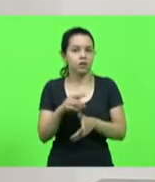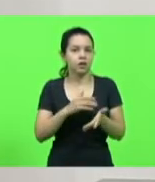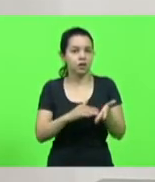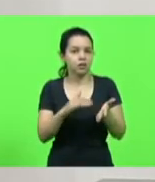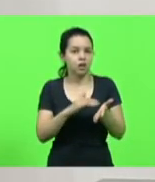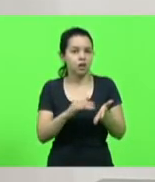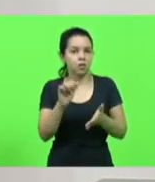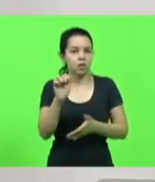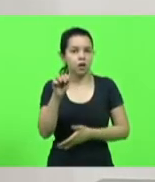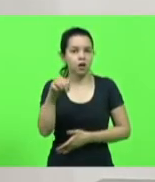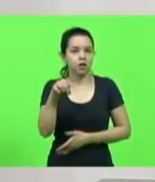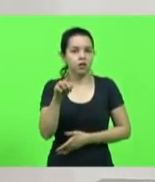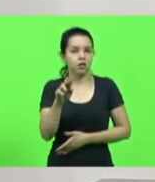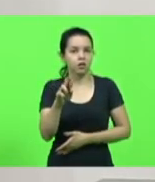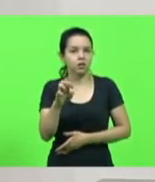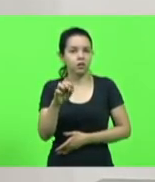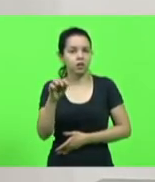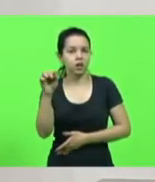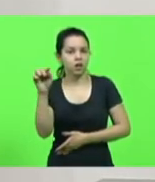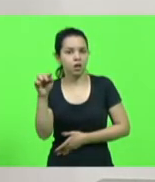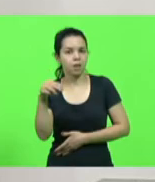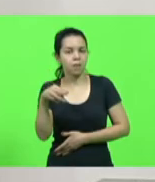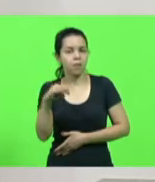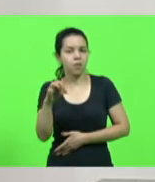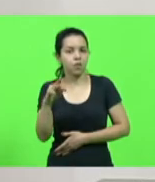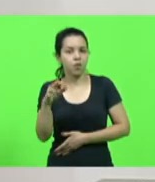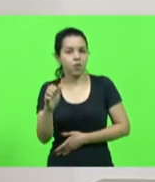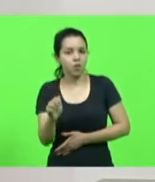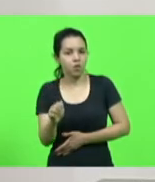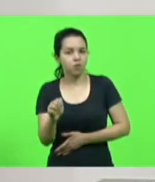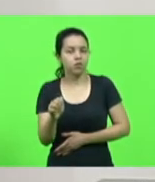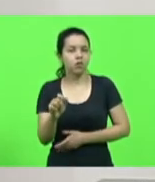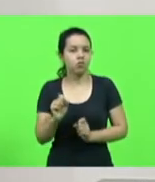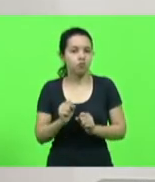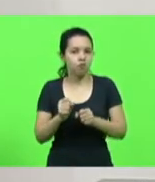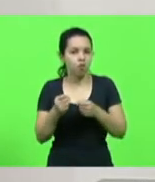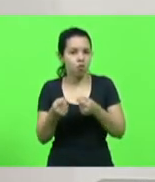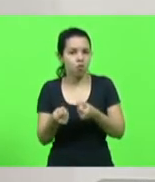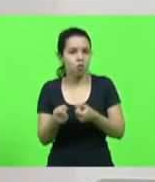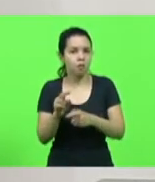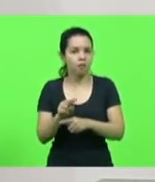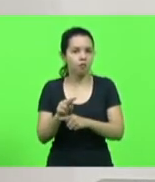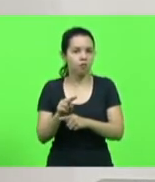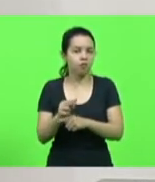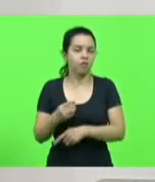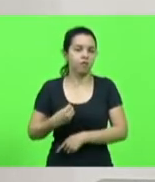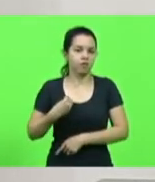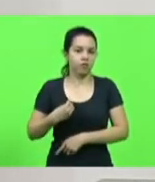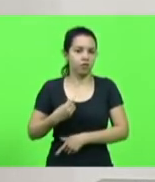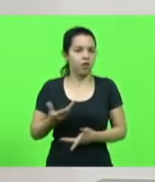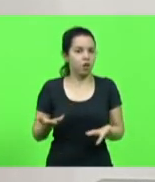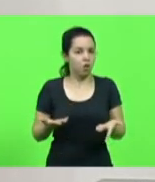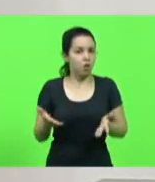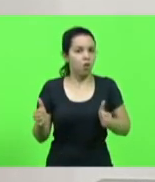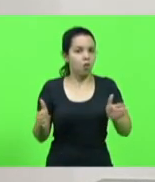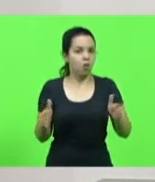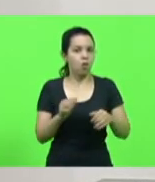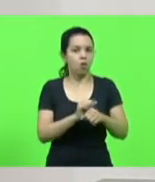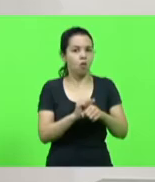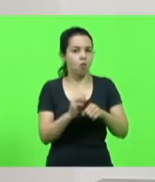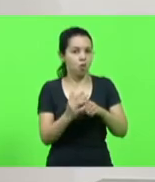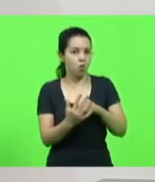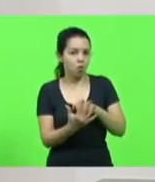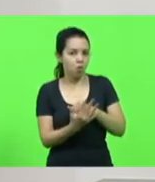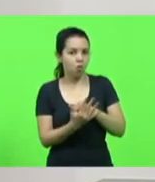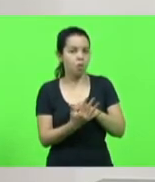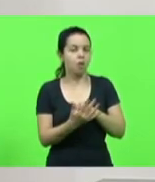grandes esforços na preservação da vida na questão agora da Covid, mas o nosso dever cívico, e